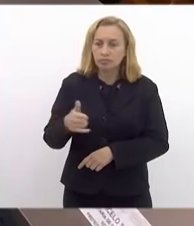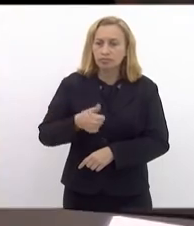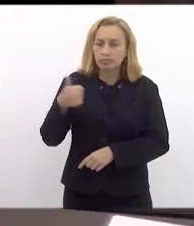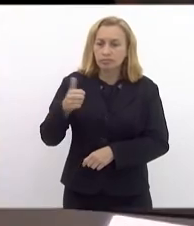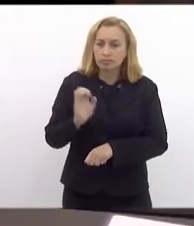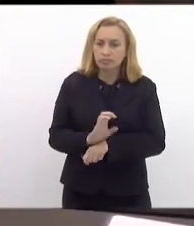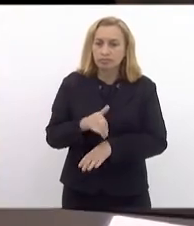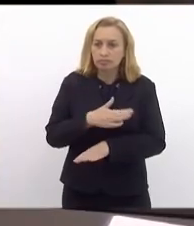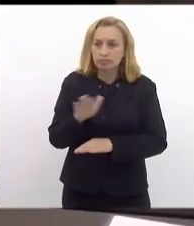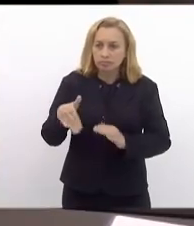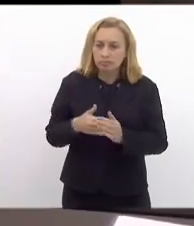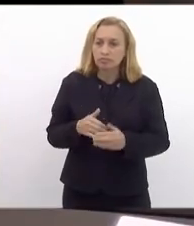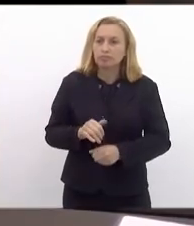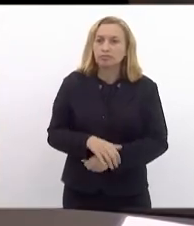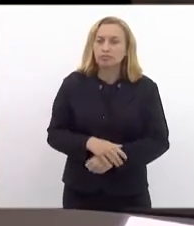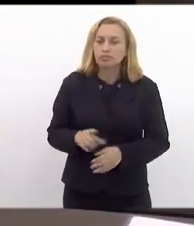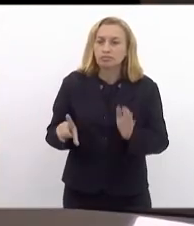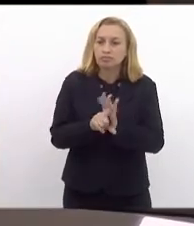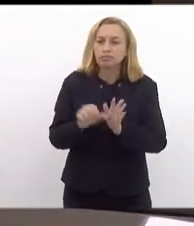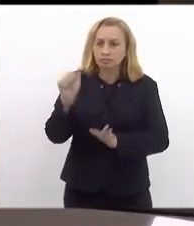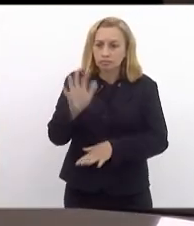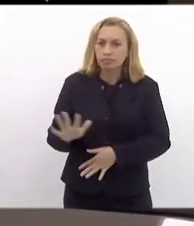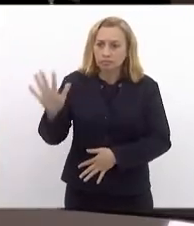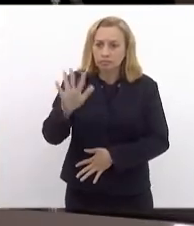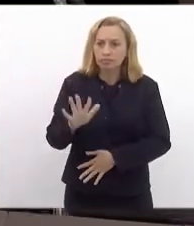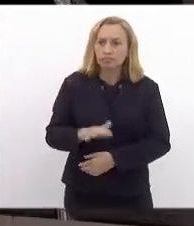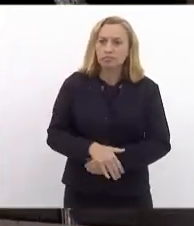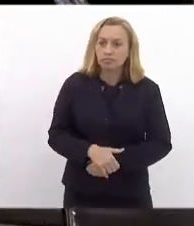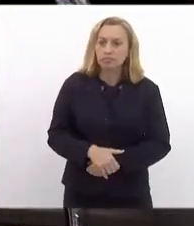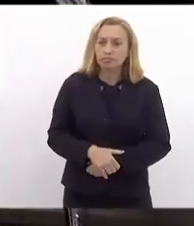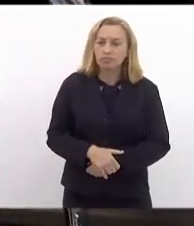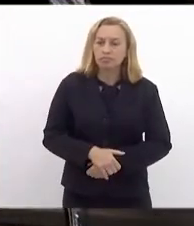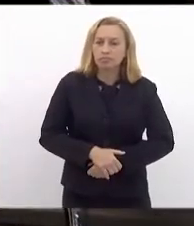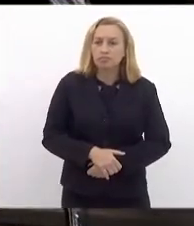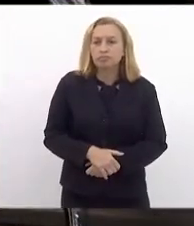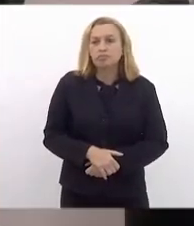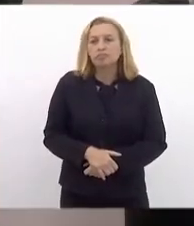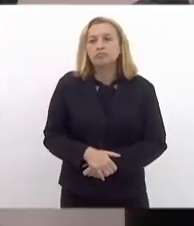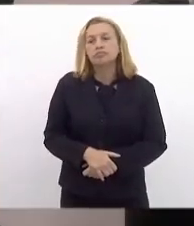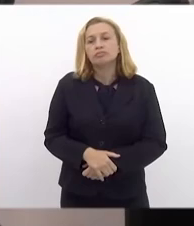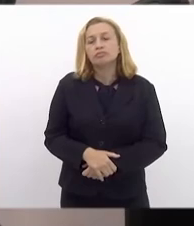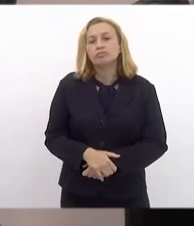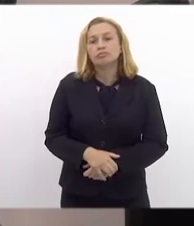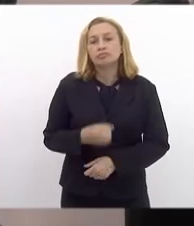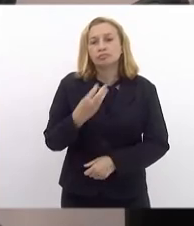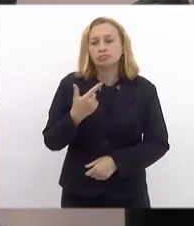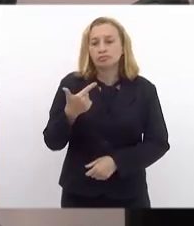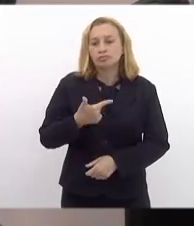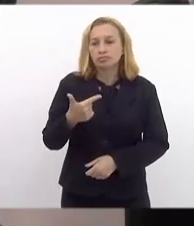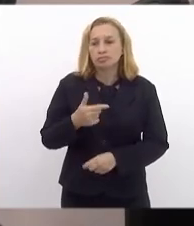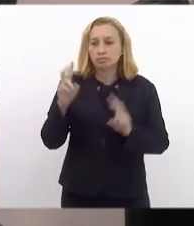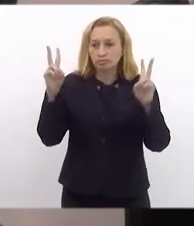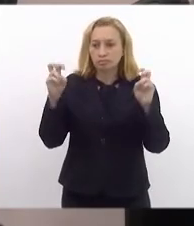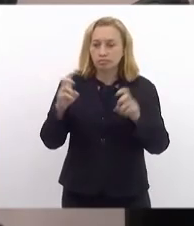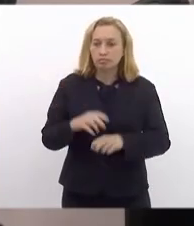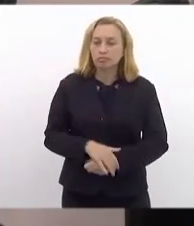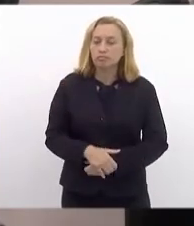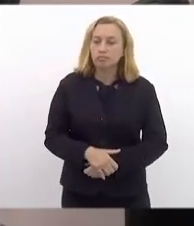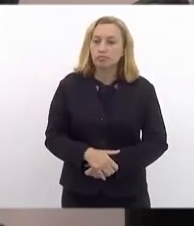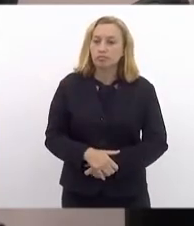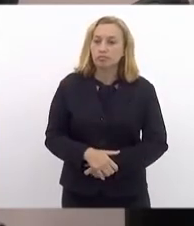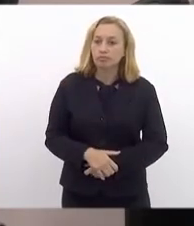mesmo eu tô falando que não é para Petrópolis bom a segunda questão